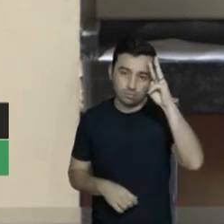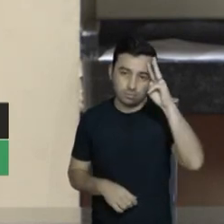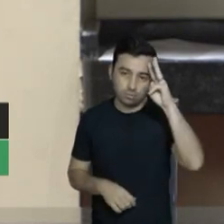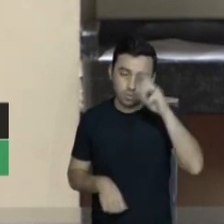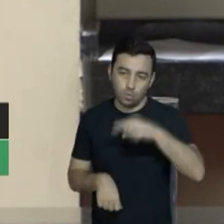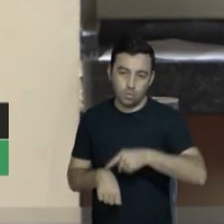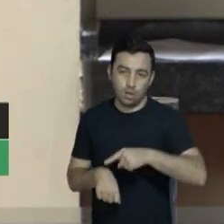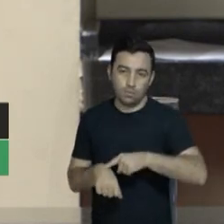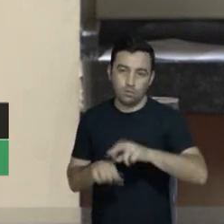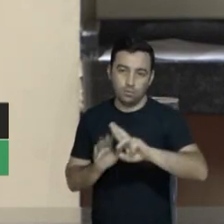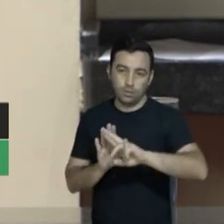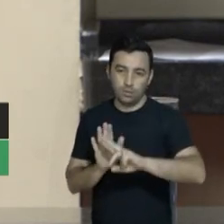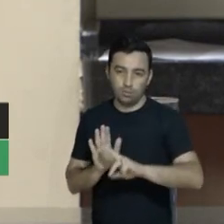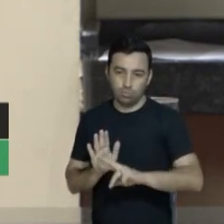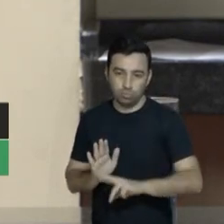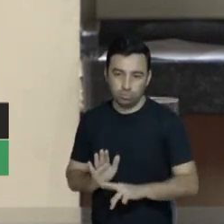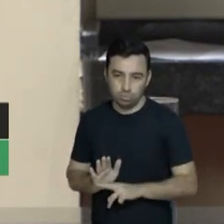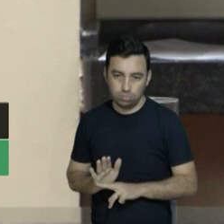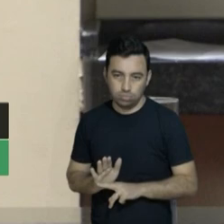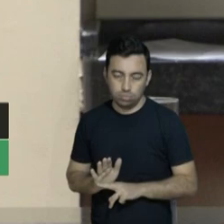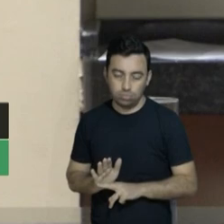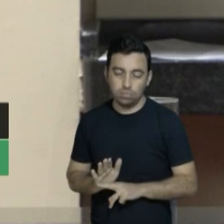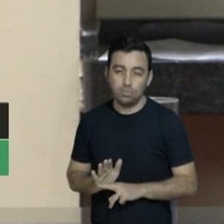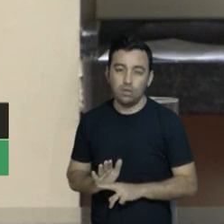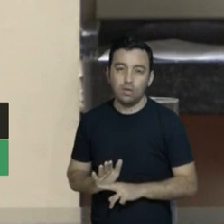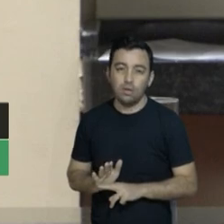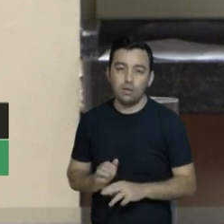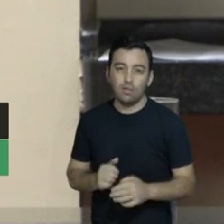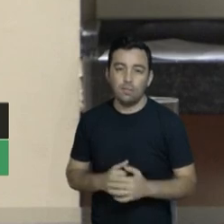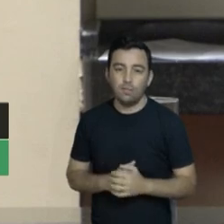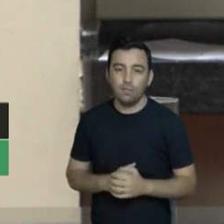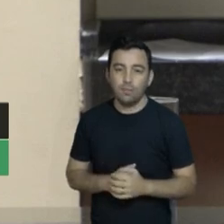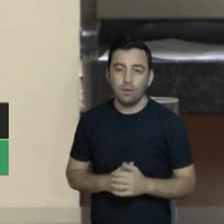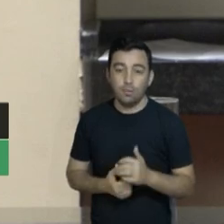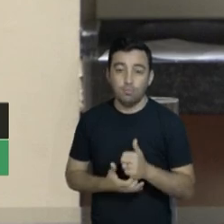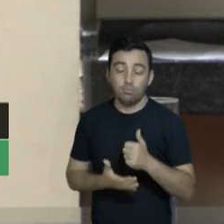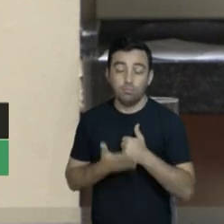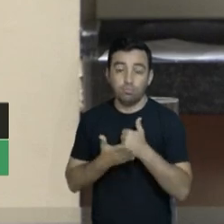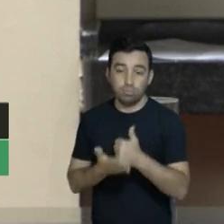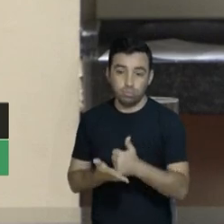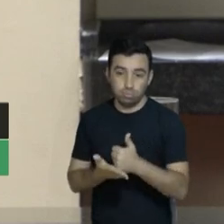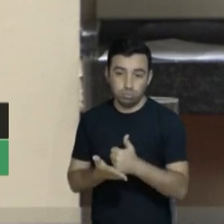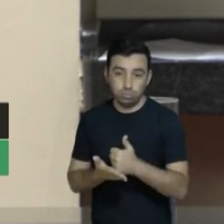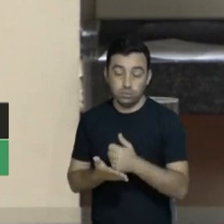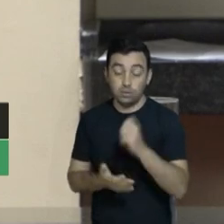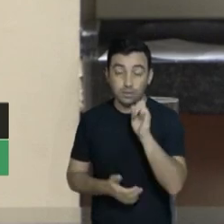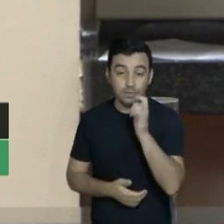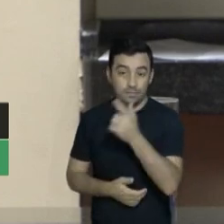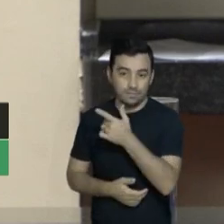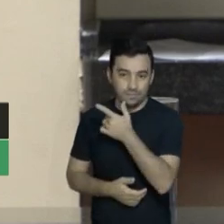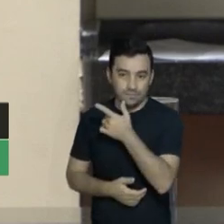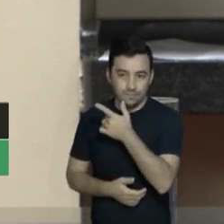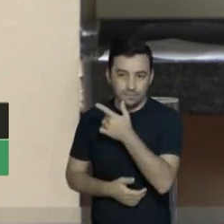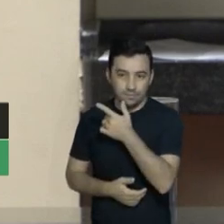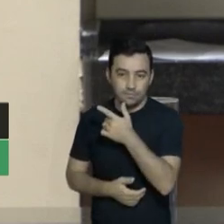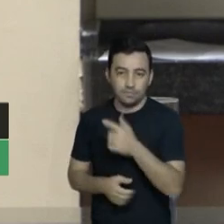no horário regimental. Com apoio do deputado Antídio Lunelli